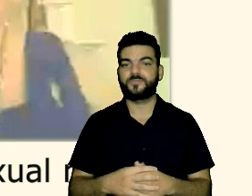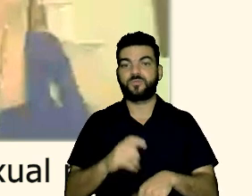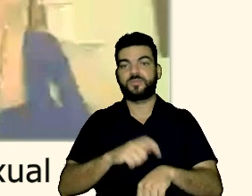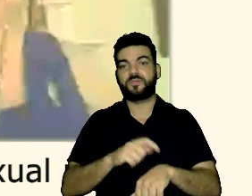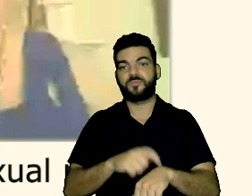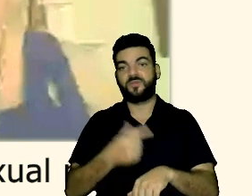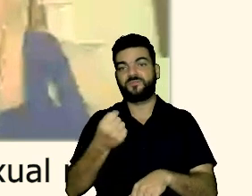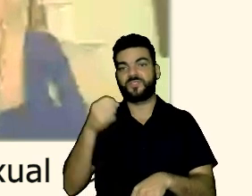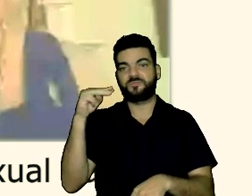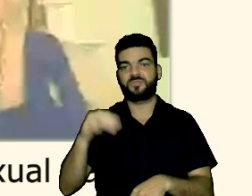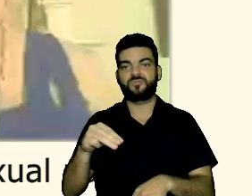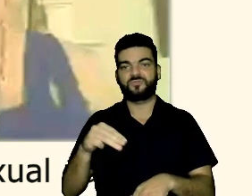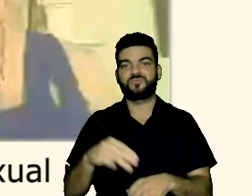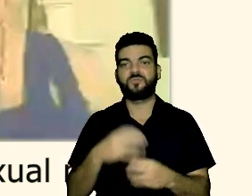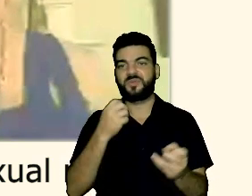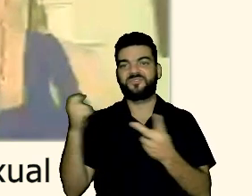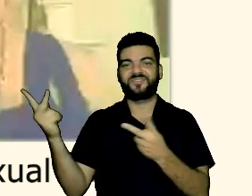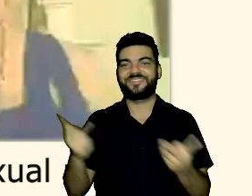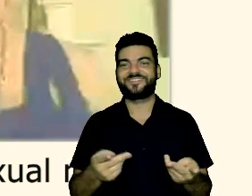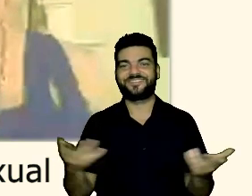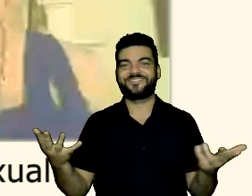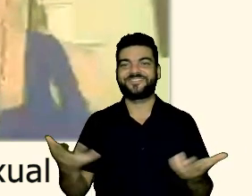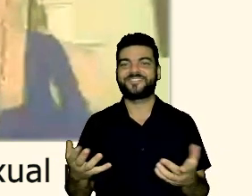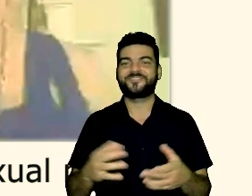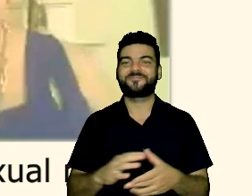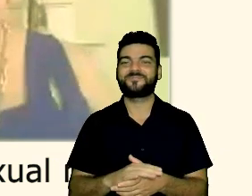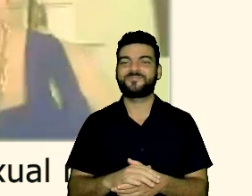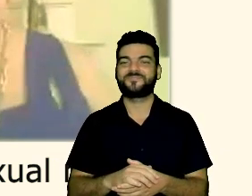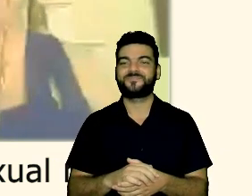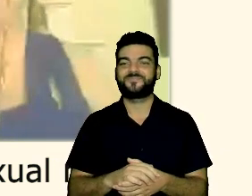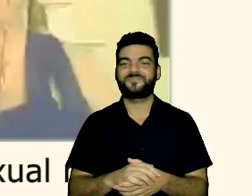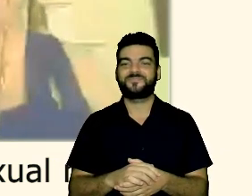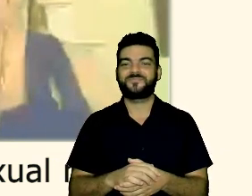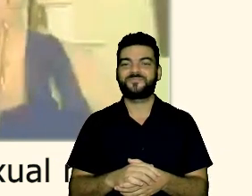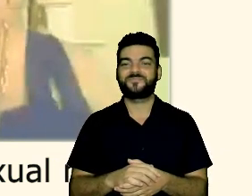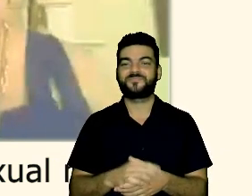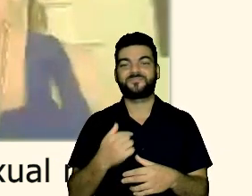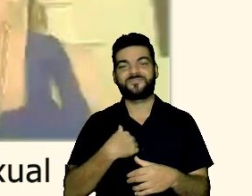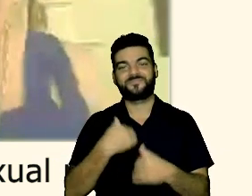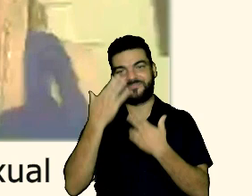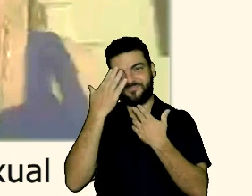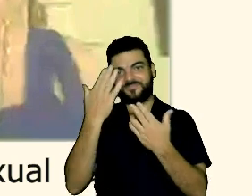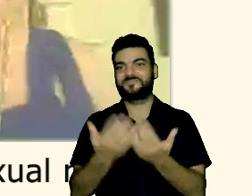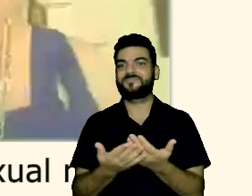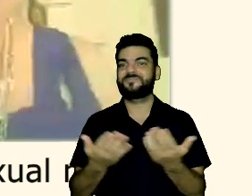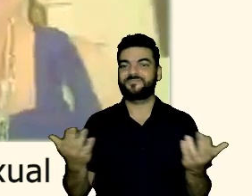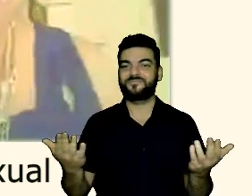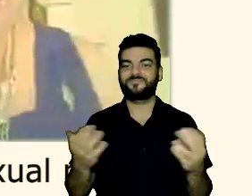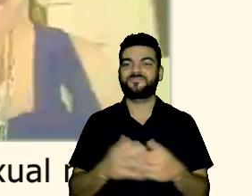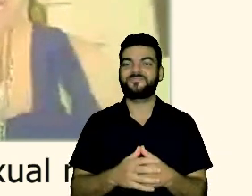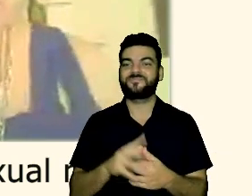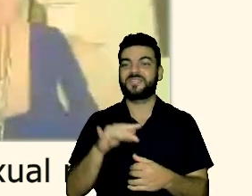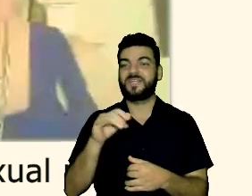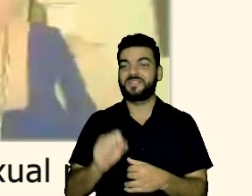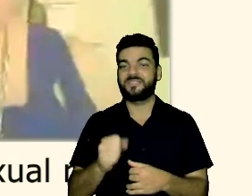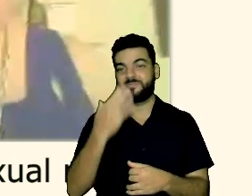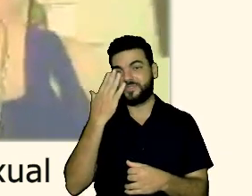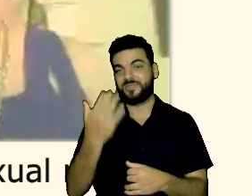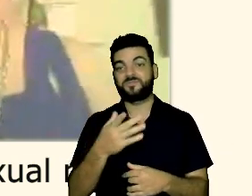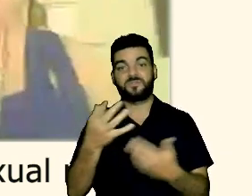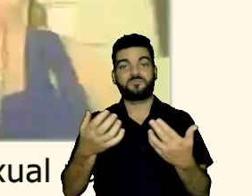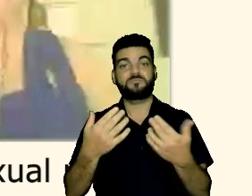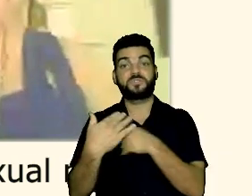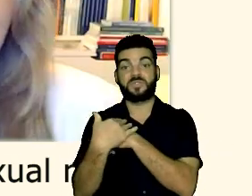sua audiodescrição inicial, também pelo prazo de 20 minutos. Seja muito bem-vinda, doutora Jussara. Eu é que agradeço,